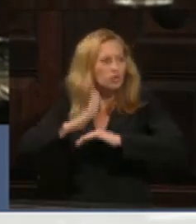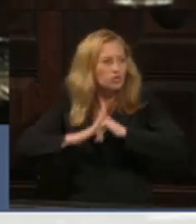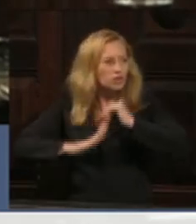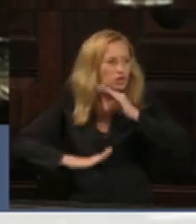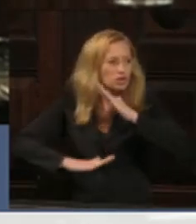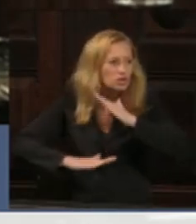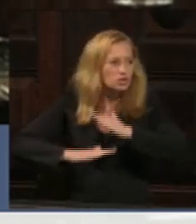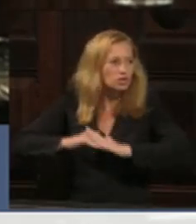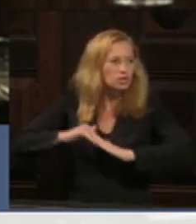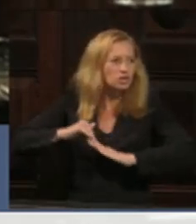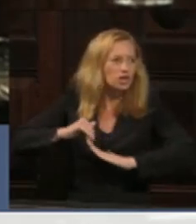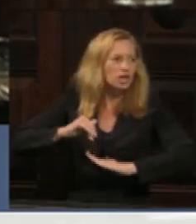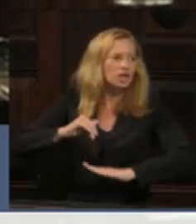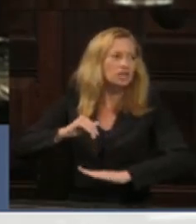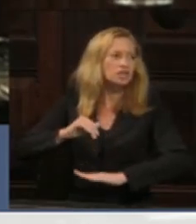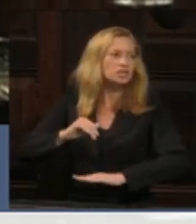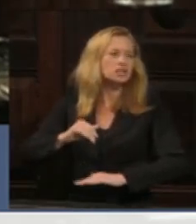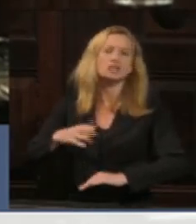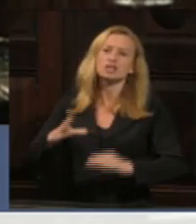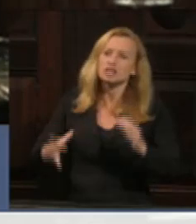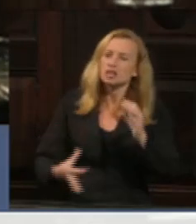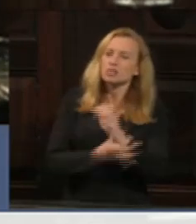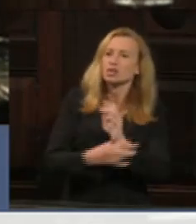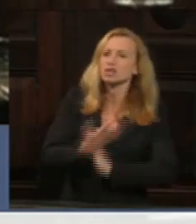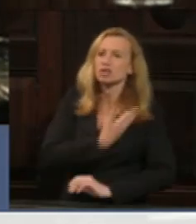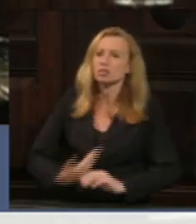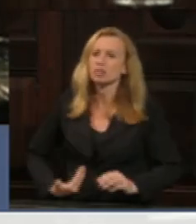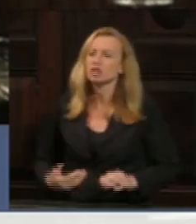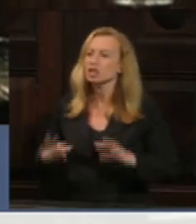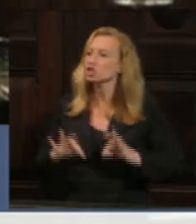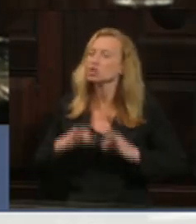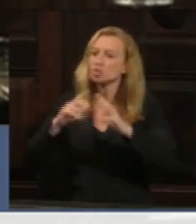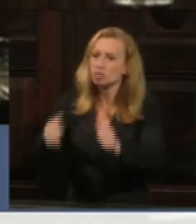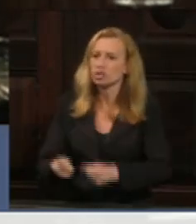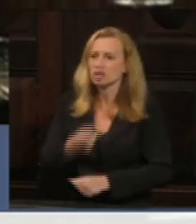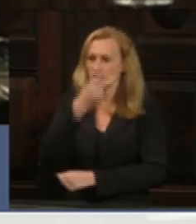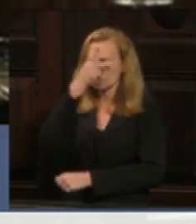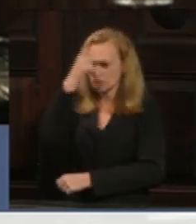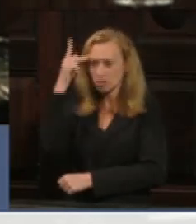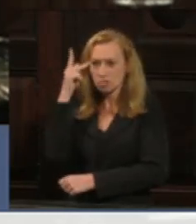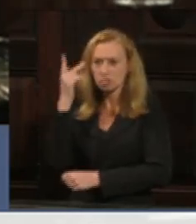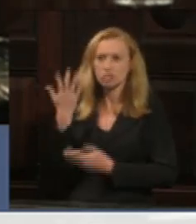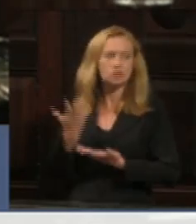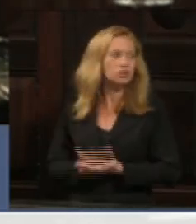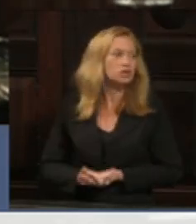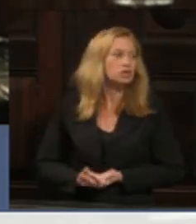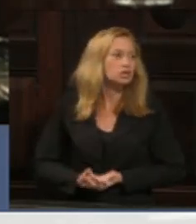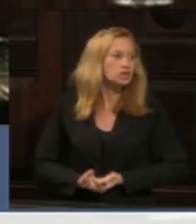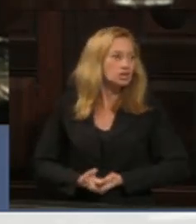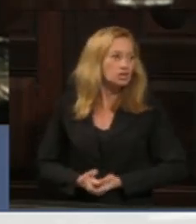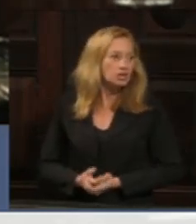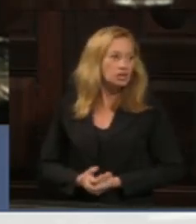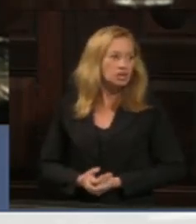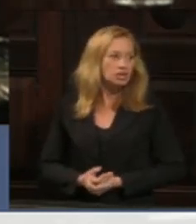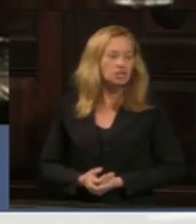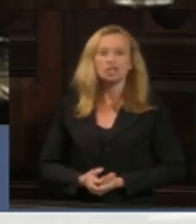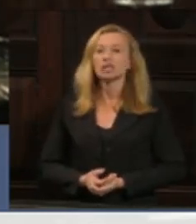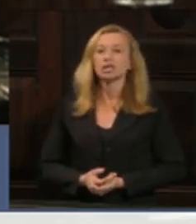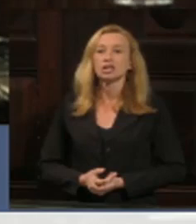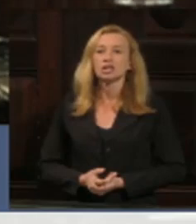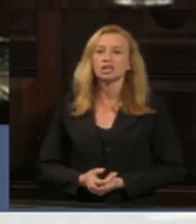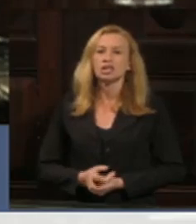de segurança pública e a vida de todas as pessoas. Que não se dedique